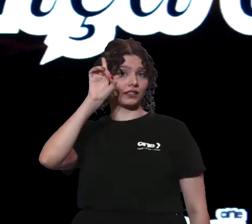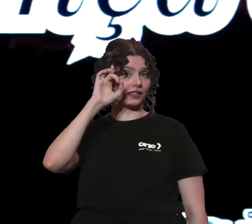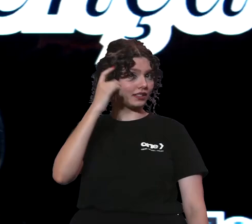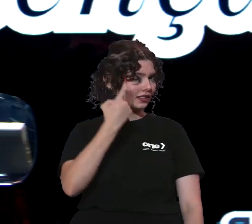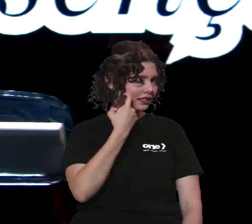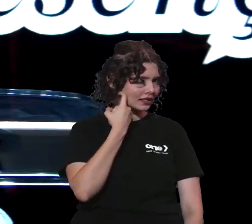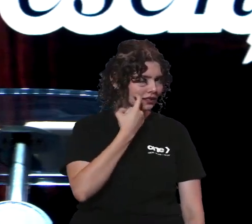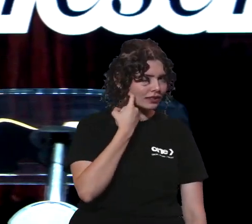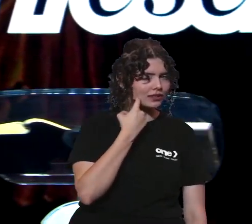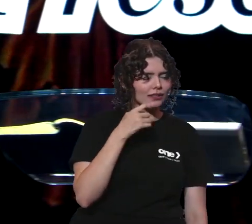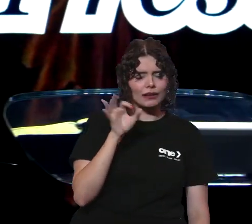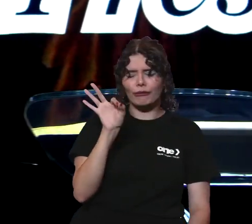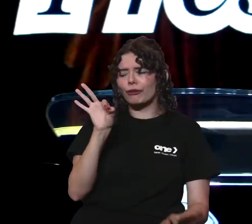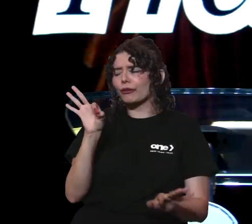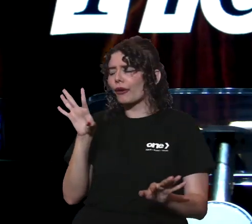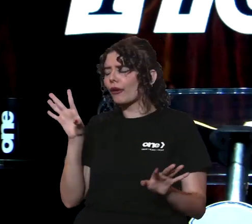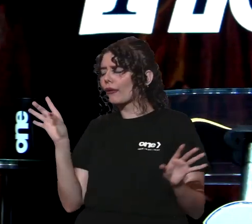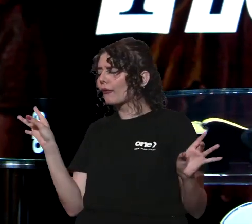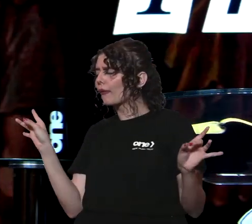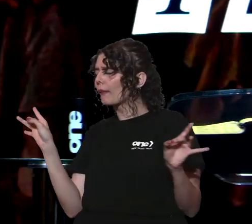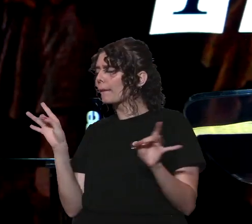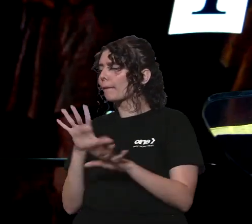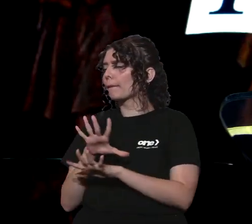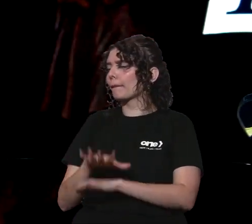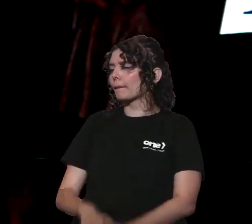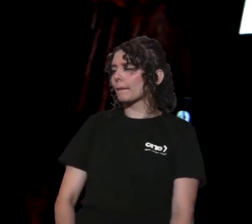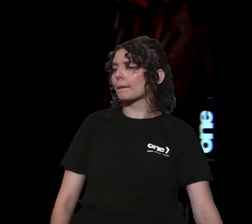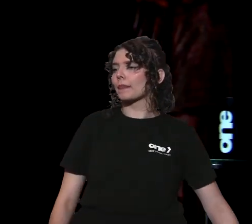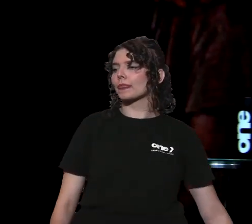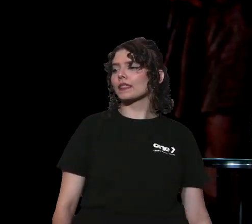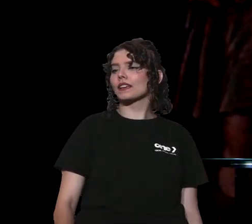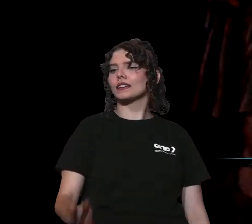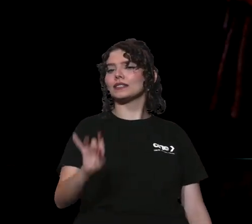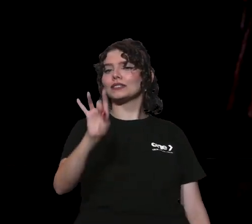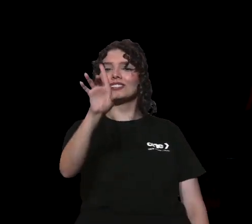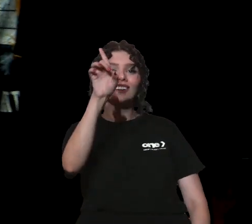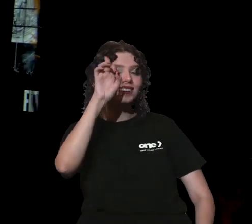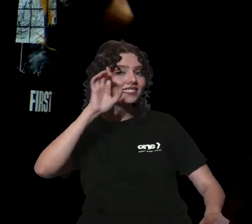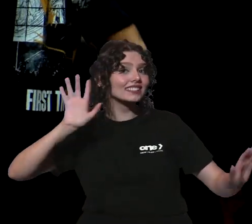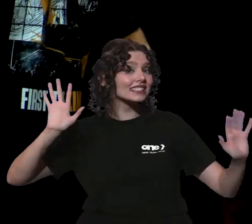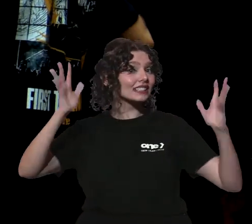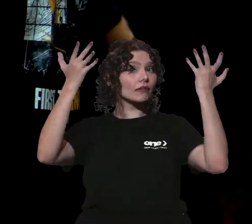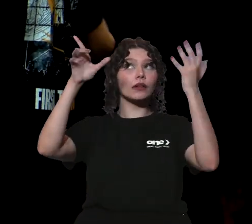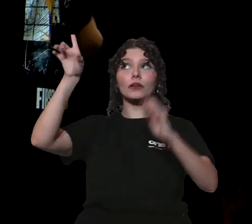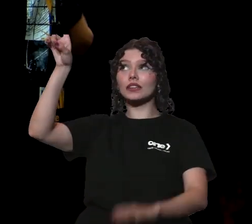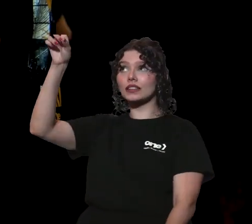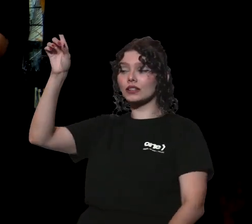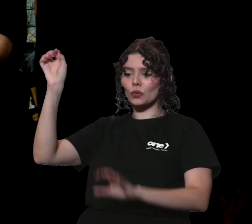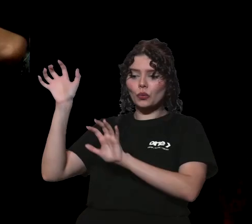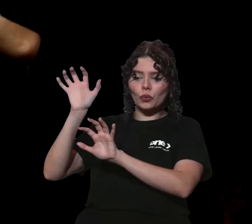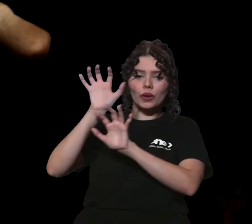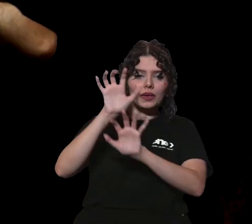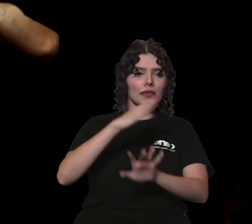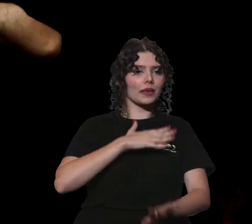é a cereja do bolo. Sexta-feira é o dia só de celebrar o que Deus fez na minha semana.